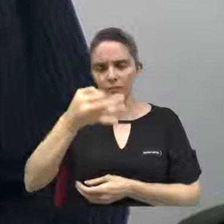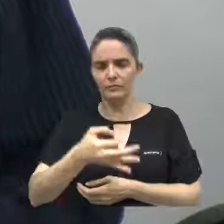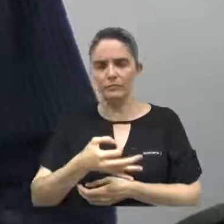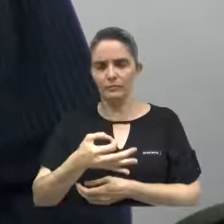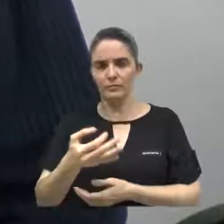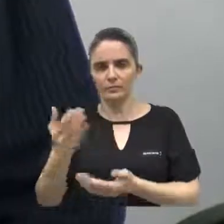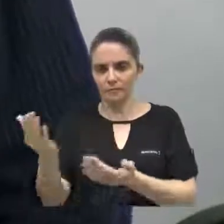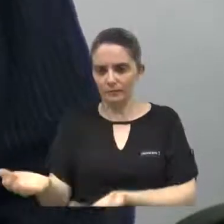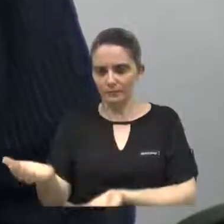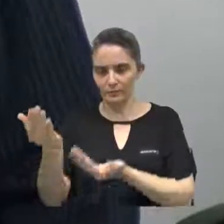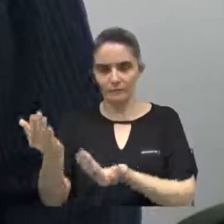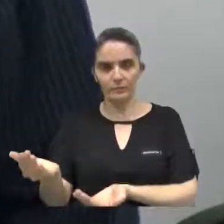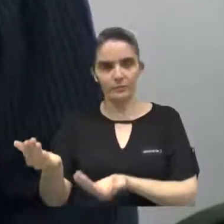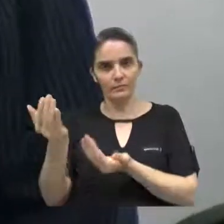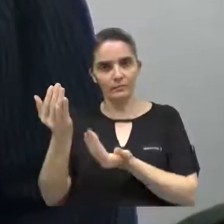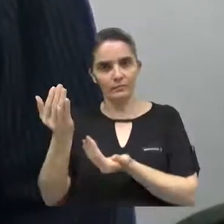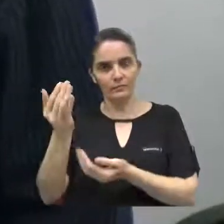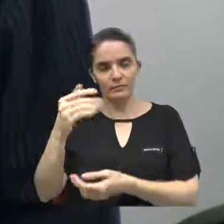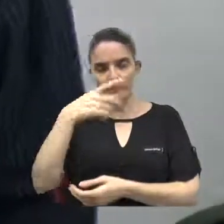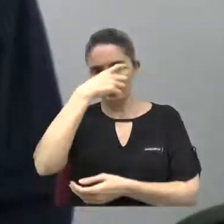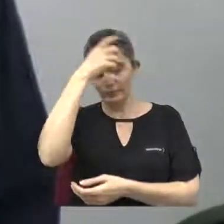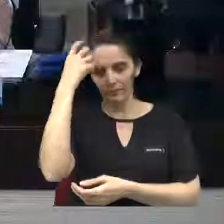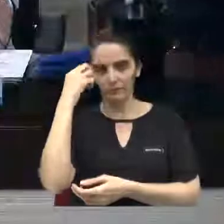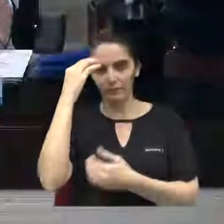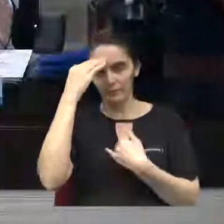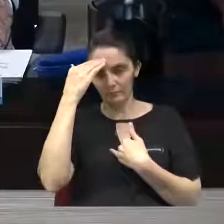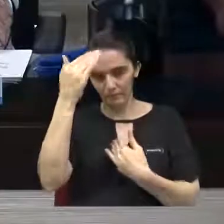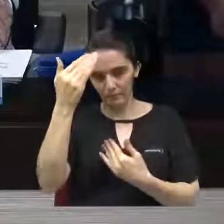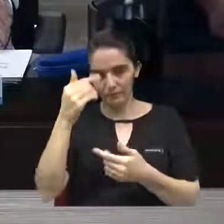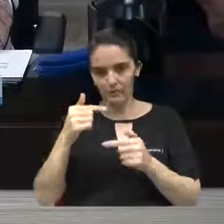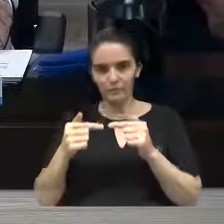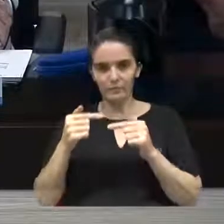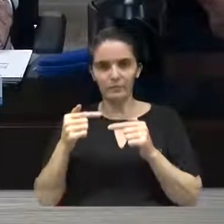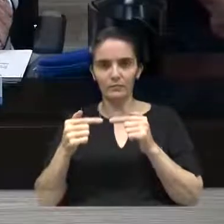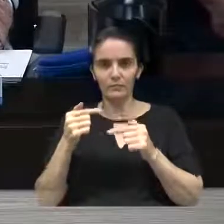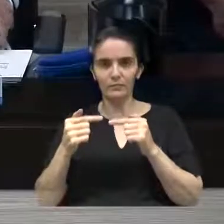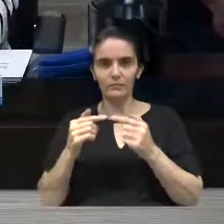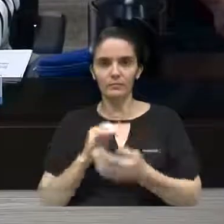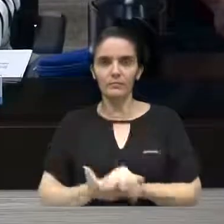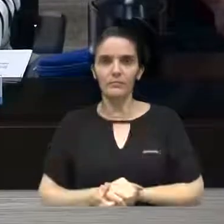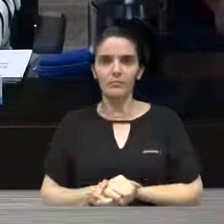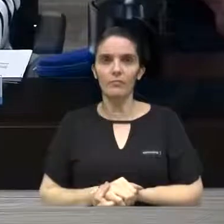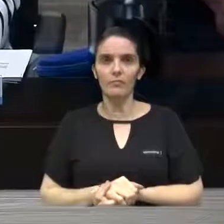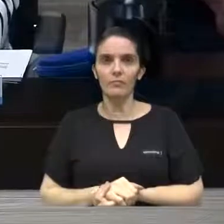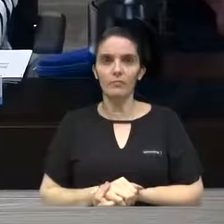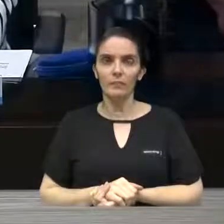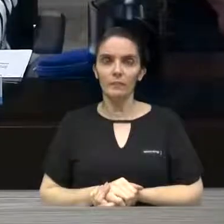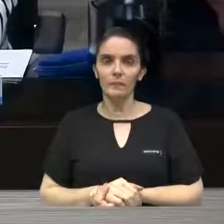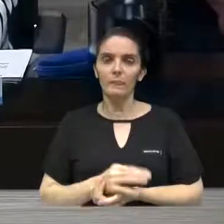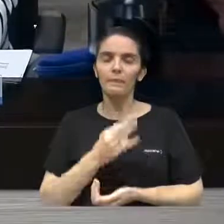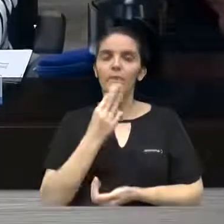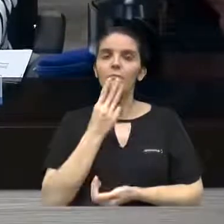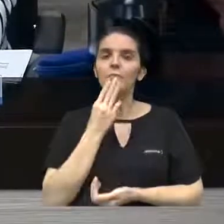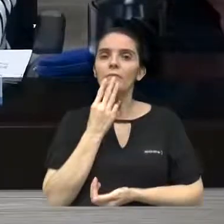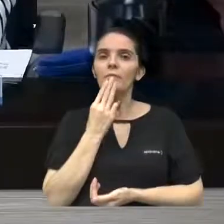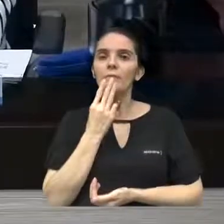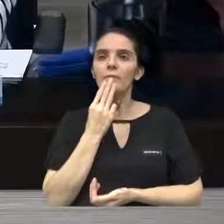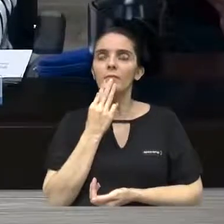homenagem do vereador Marco Xavier. Muito obrigado. Continua a discussão. Eu gostaria, presidente. Com a palavra, vereador